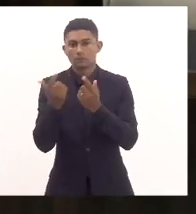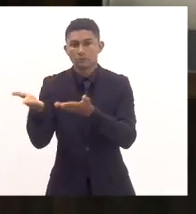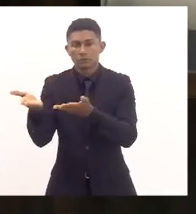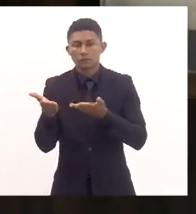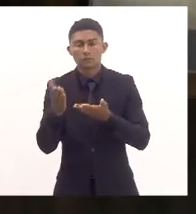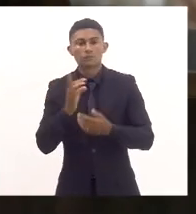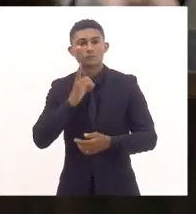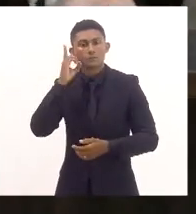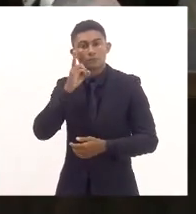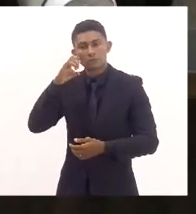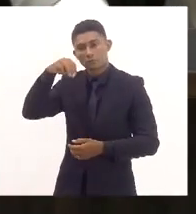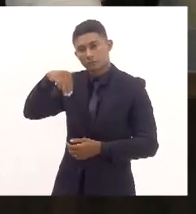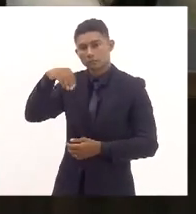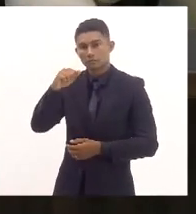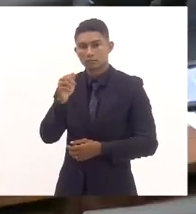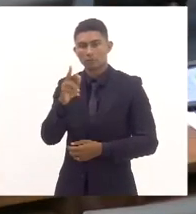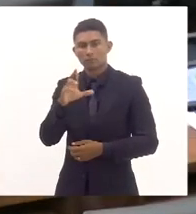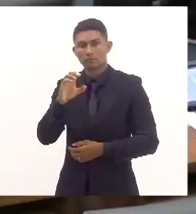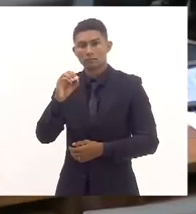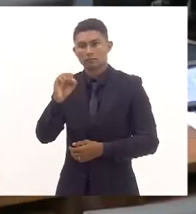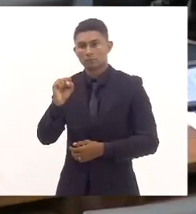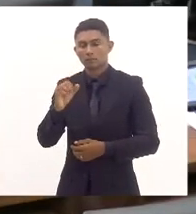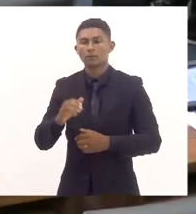Marcus Miller a